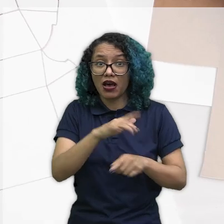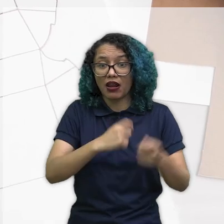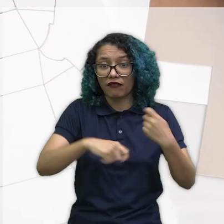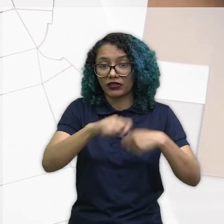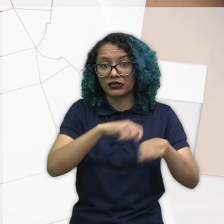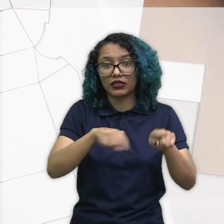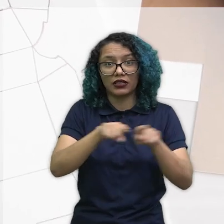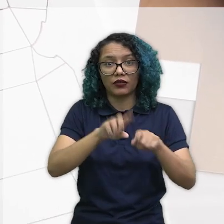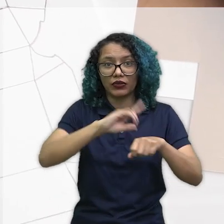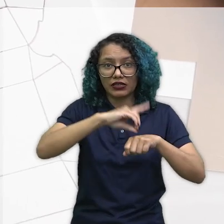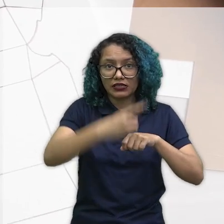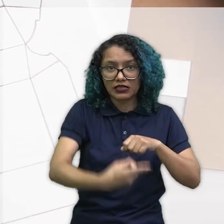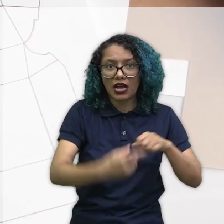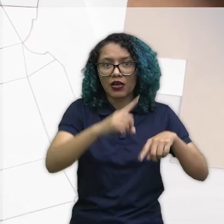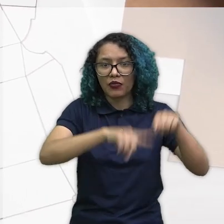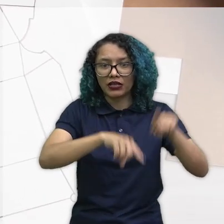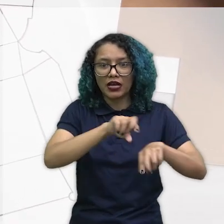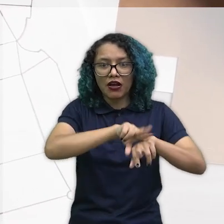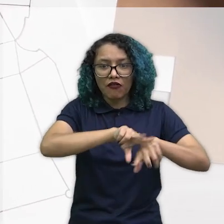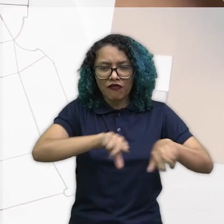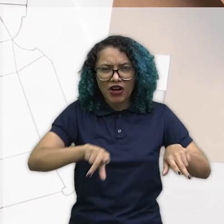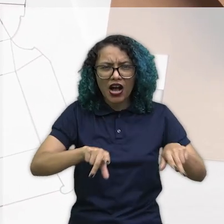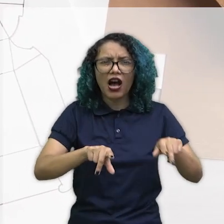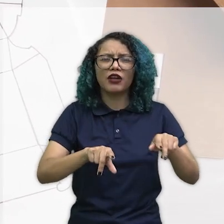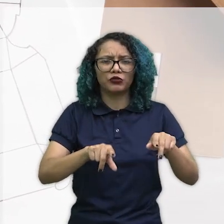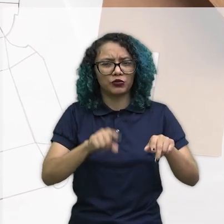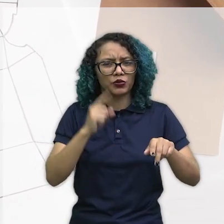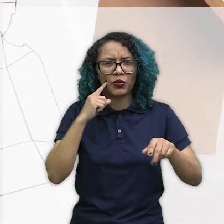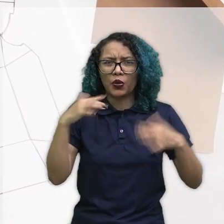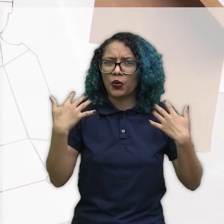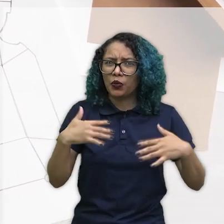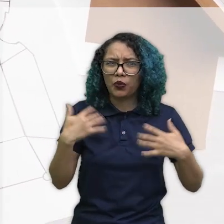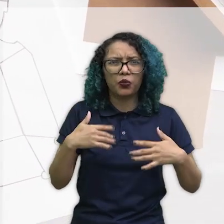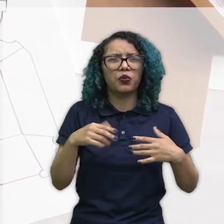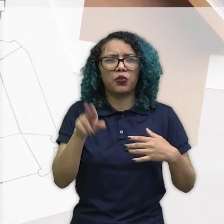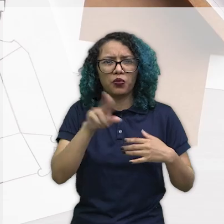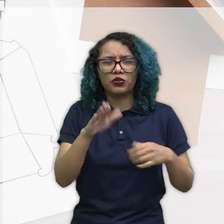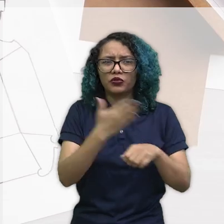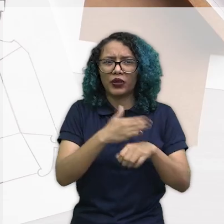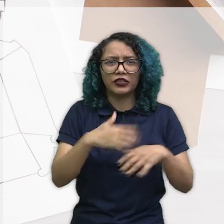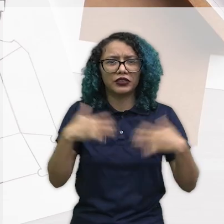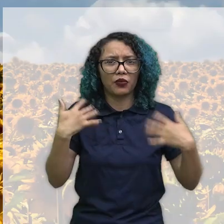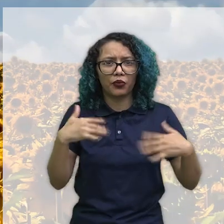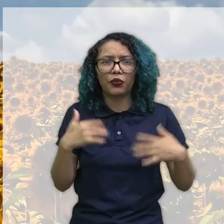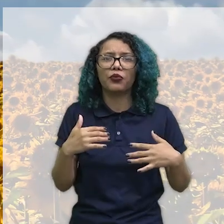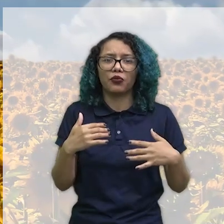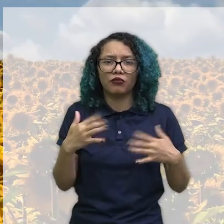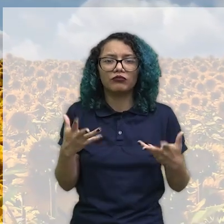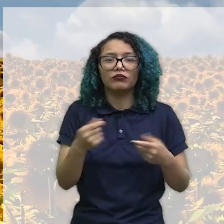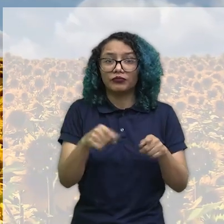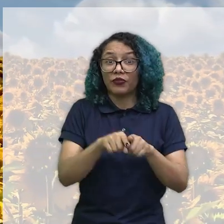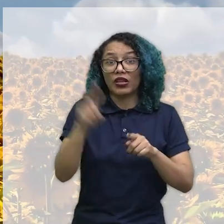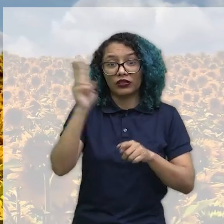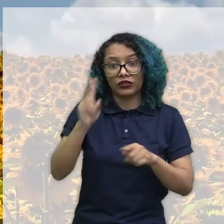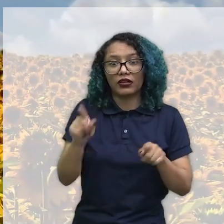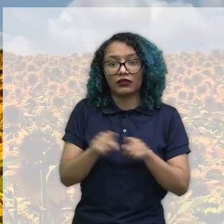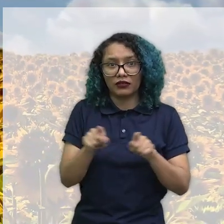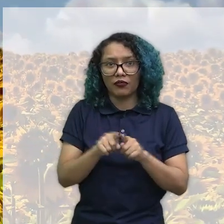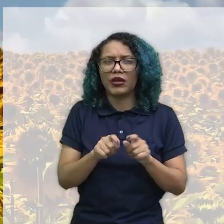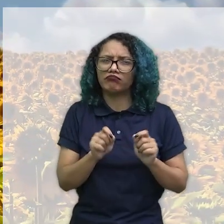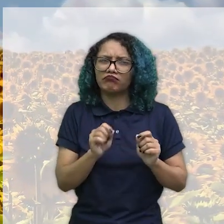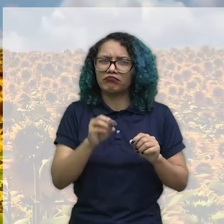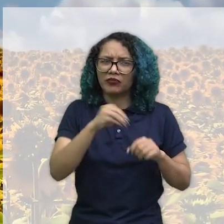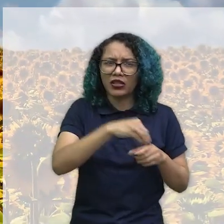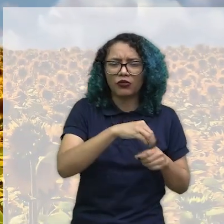até no design de produtos. Sua aplicação é tão vasta quanto sua história é fascinante. Da matemática à natureza,